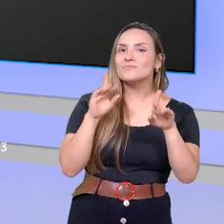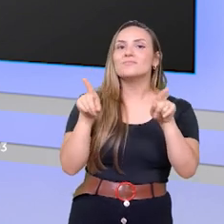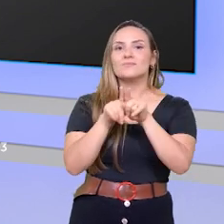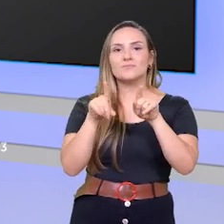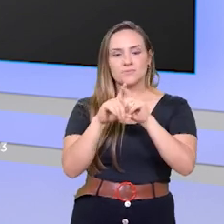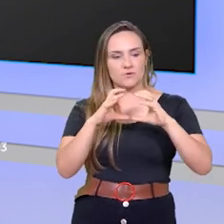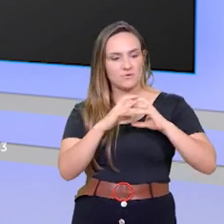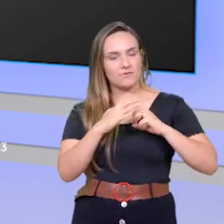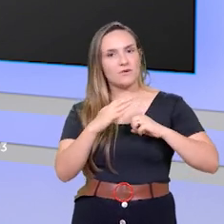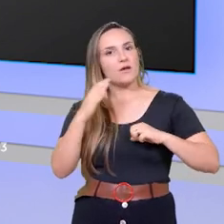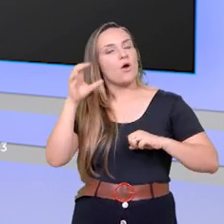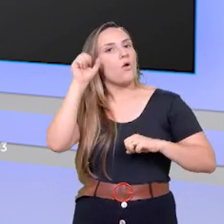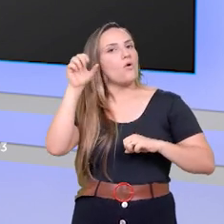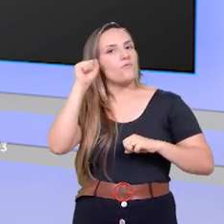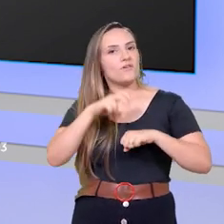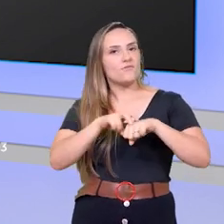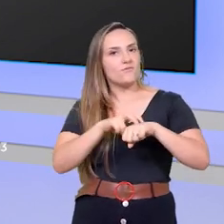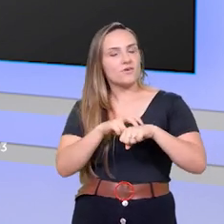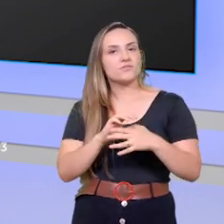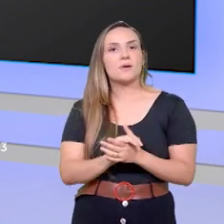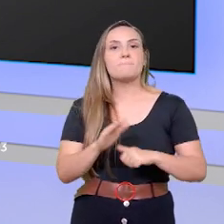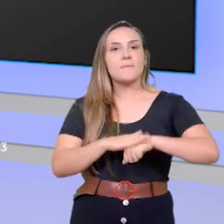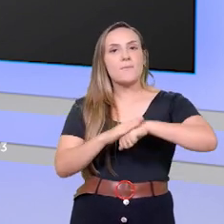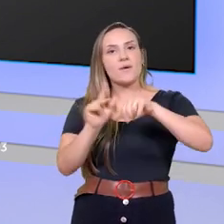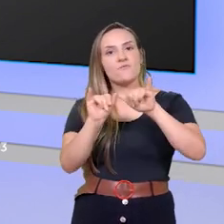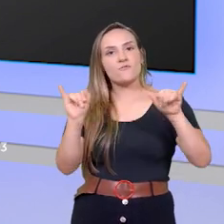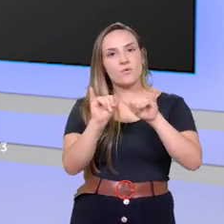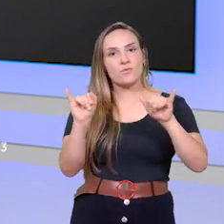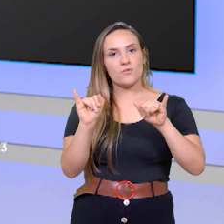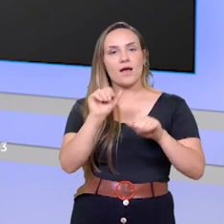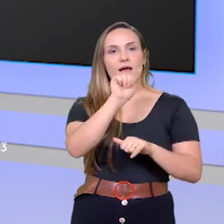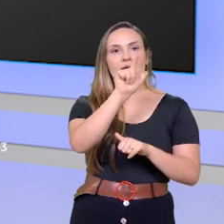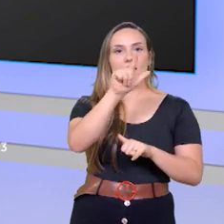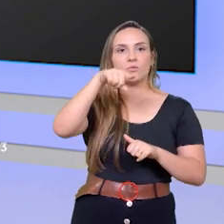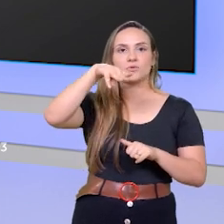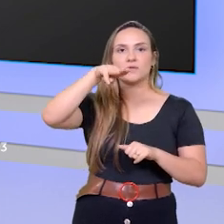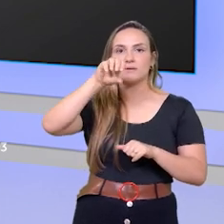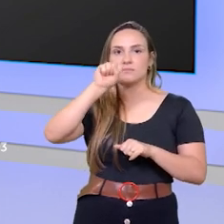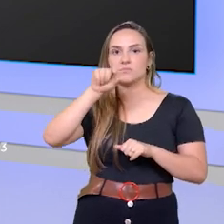Facebook e Spotify mais informações no